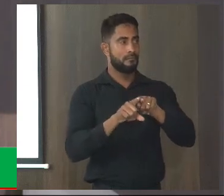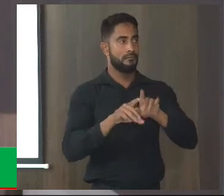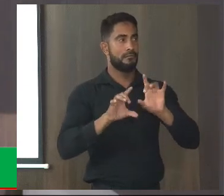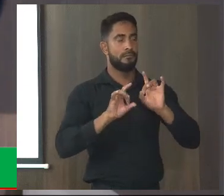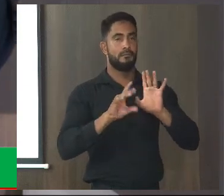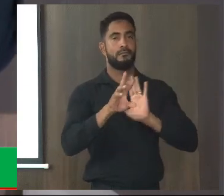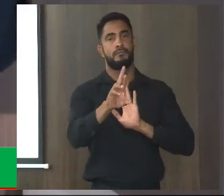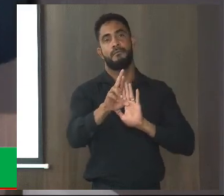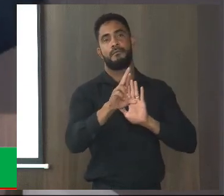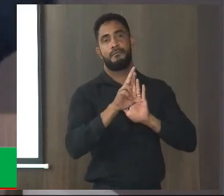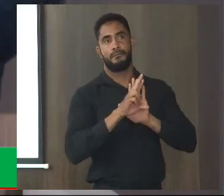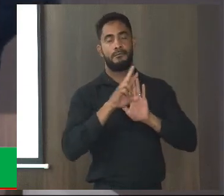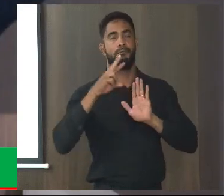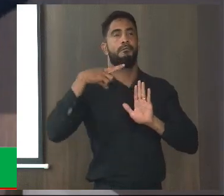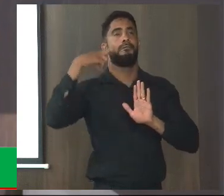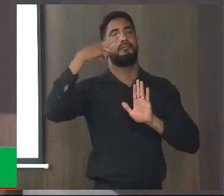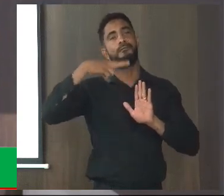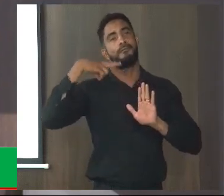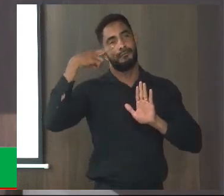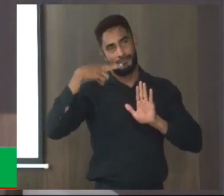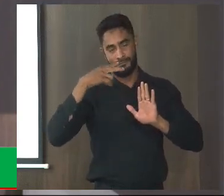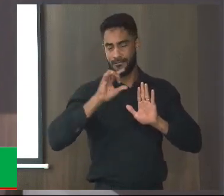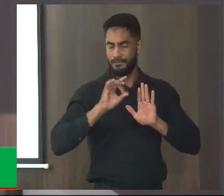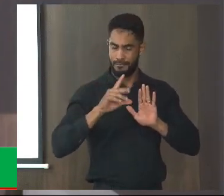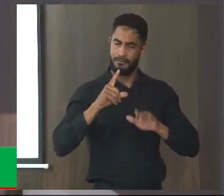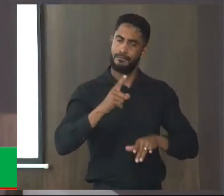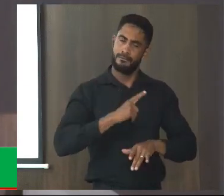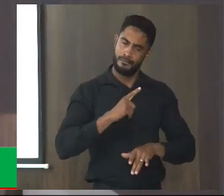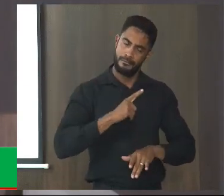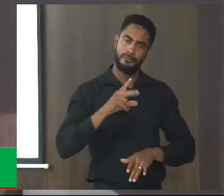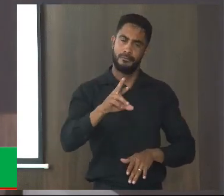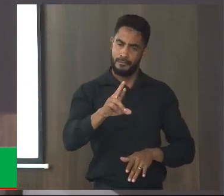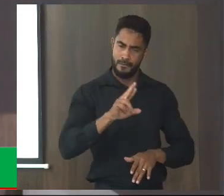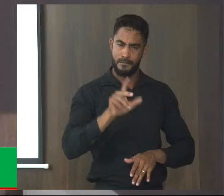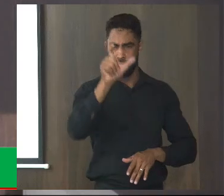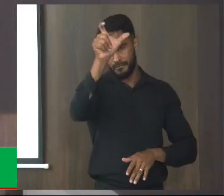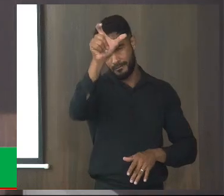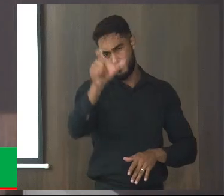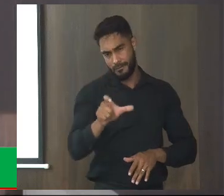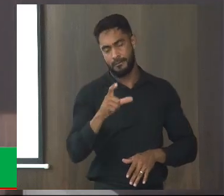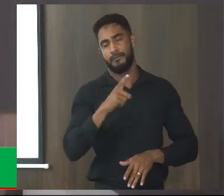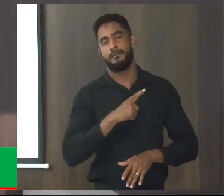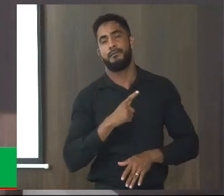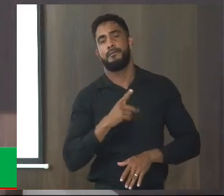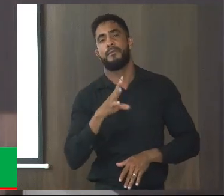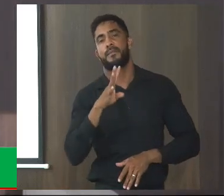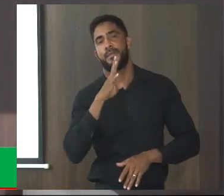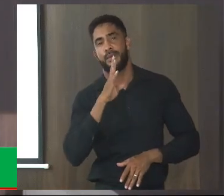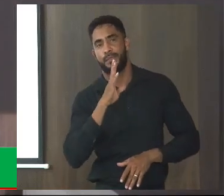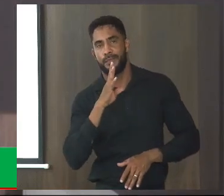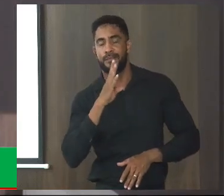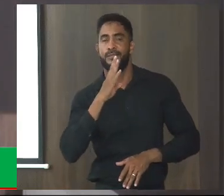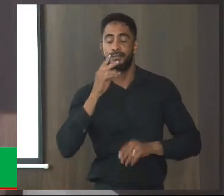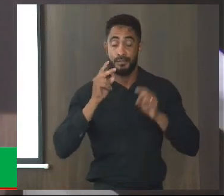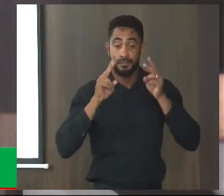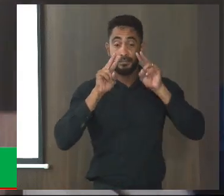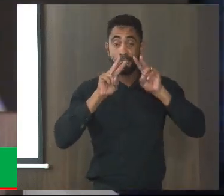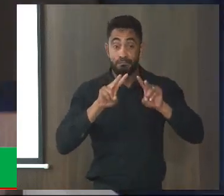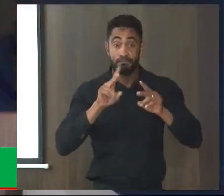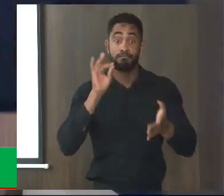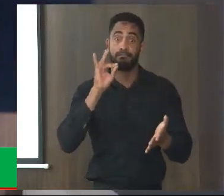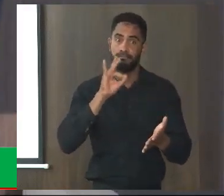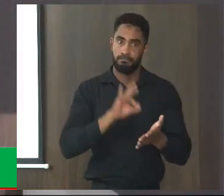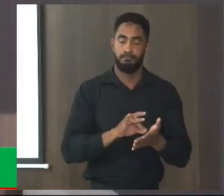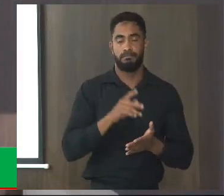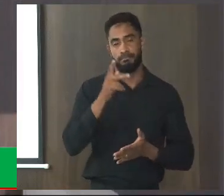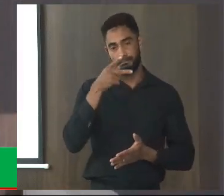uma resposta dos vereadores e que tenha a resposta de uma pessoa também que tem um certo conhecimento para estar lá para confirmar o que